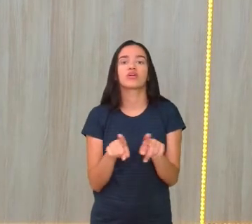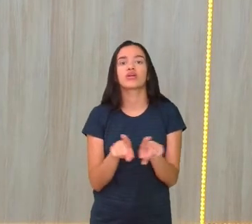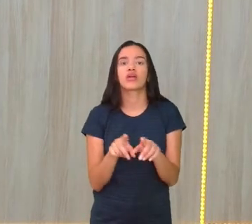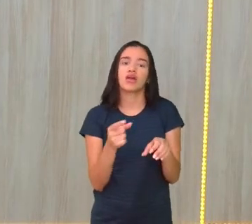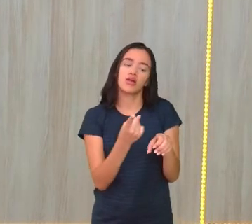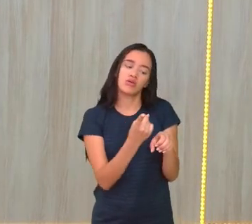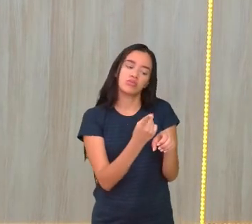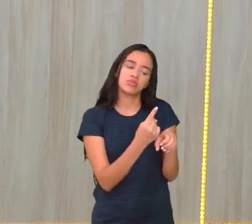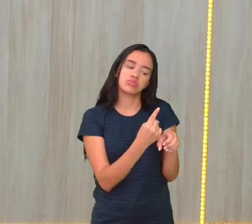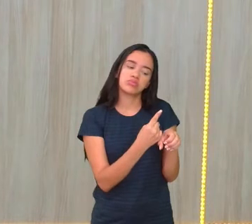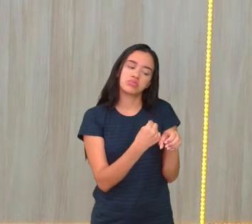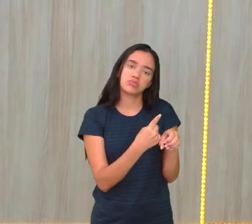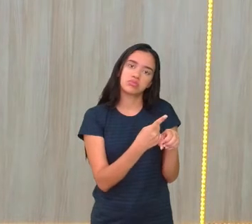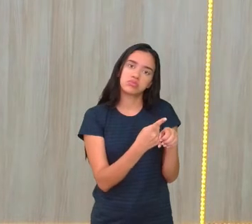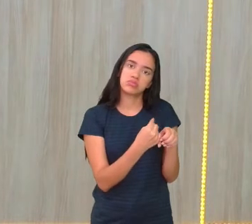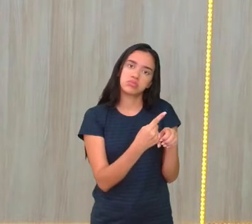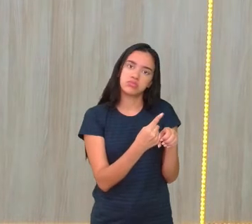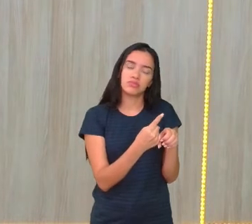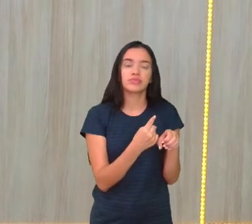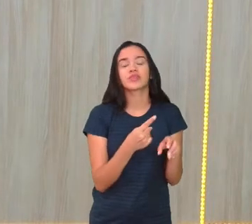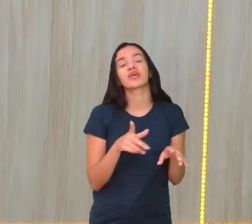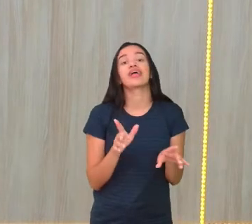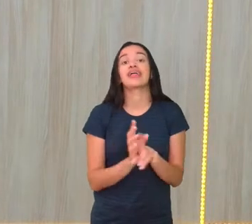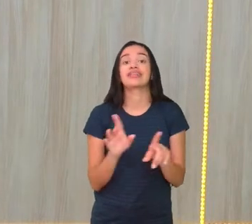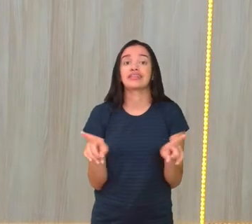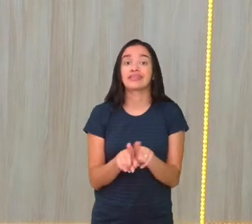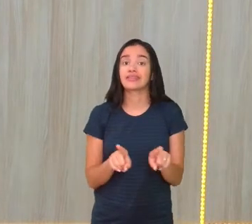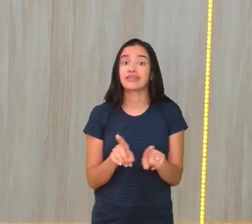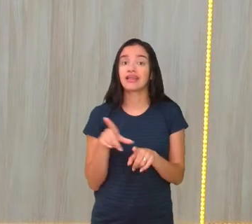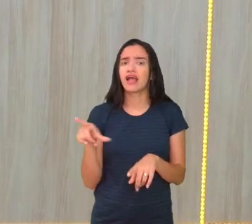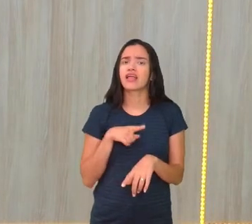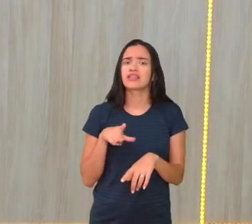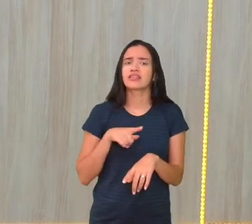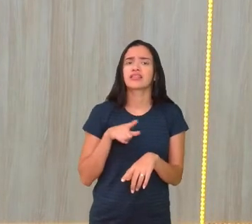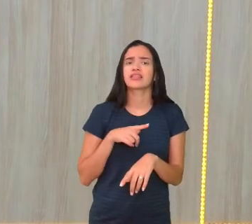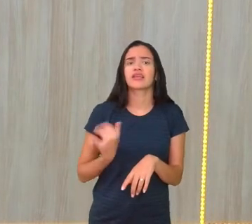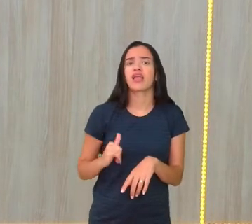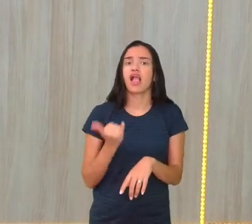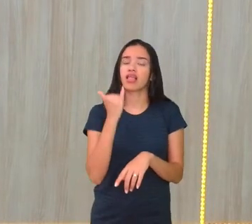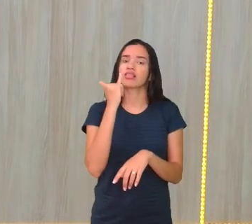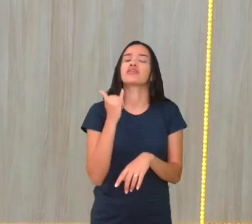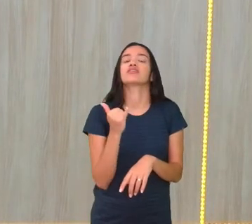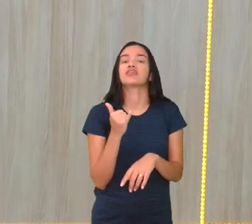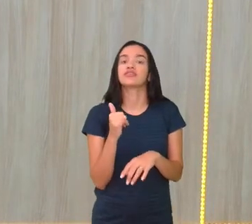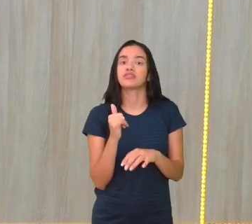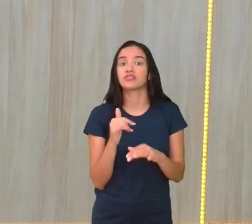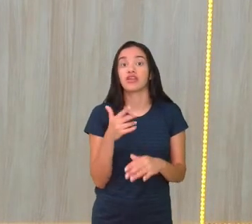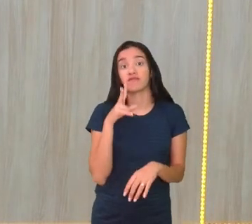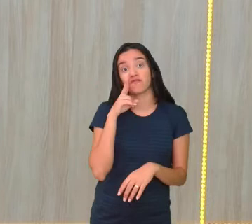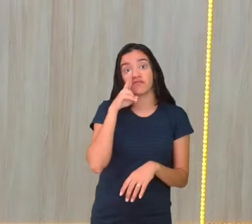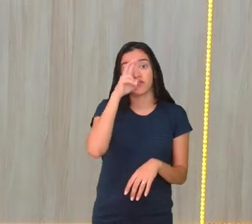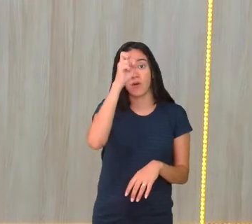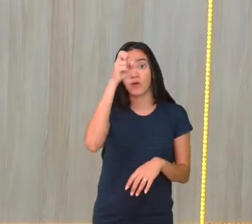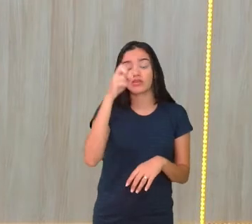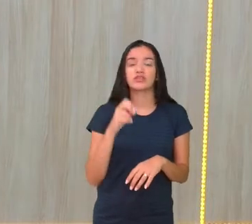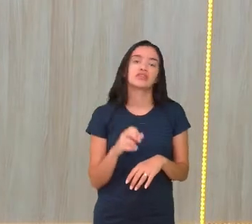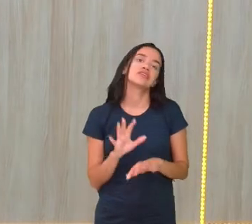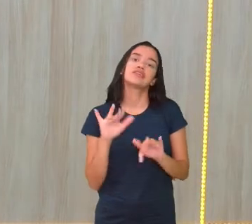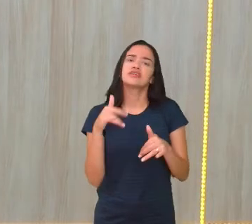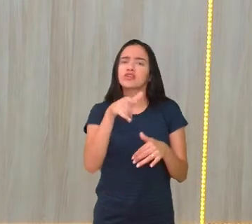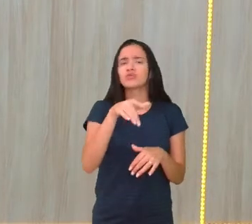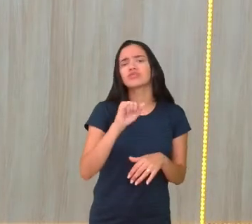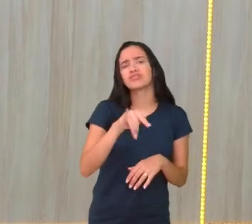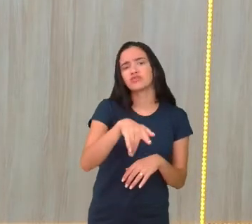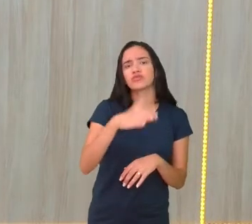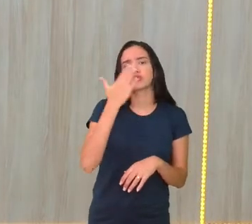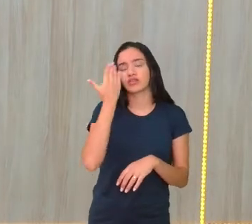né? Onde a gente tem, né, a energia magnética ali de atração mais forte, né? Então, se você sabe